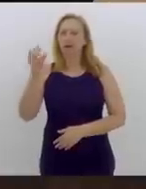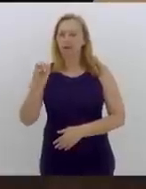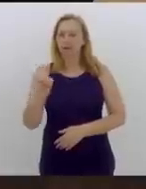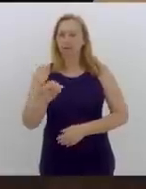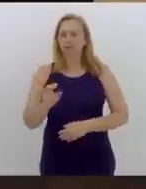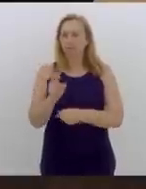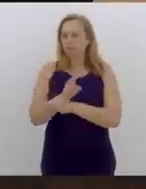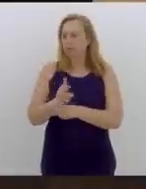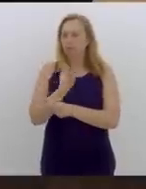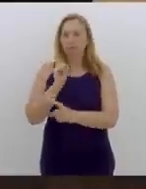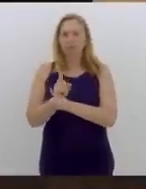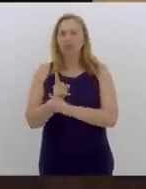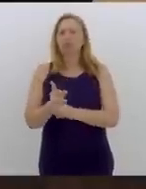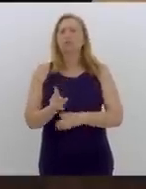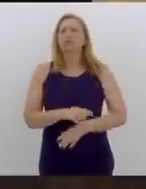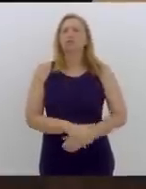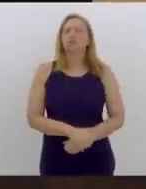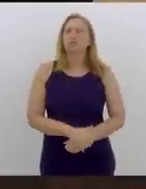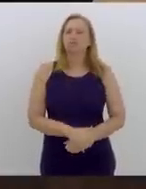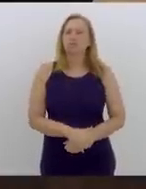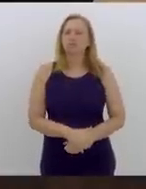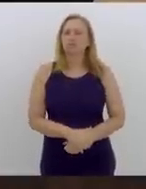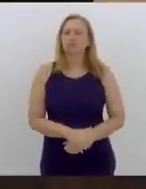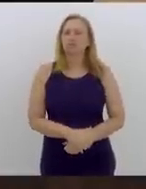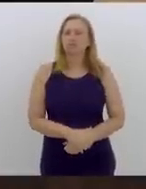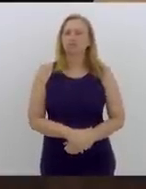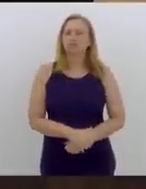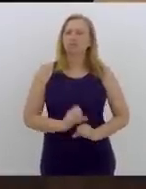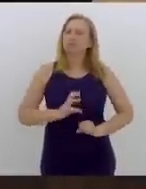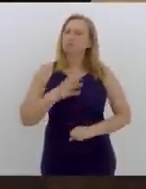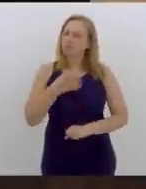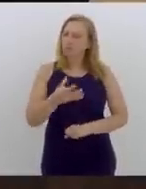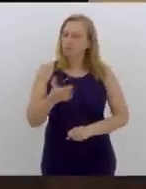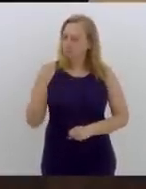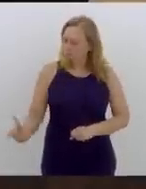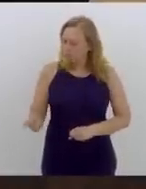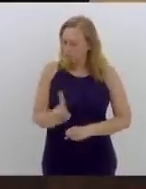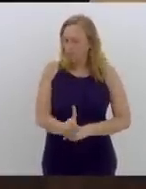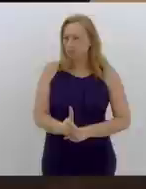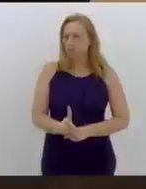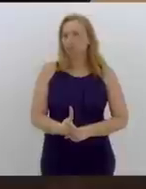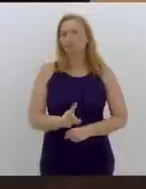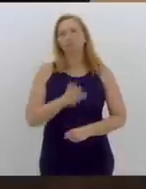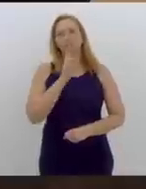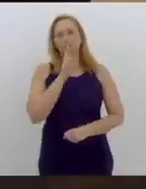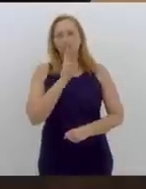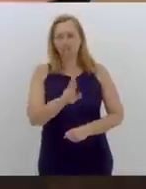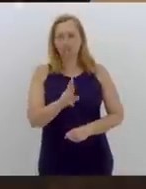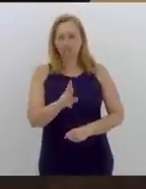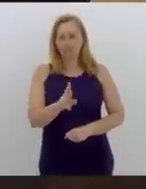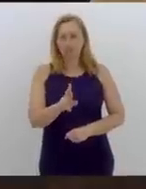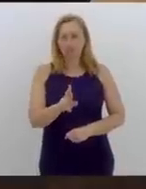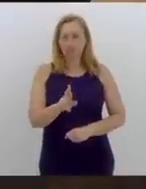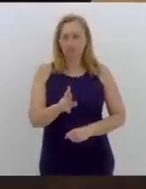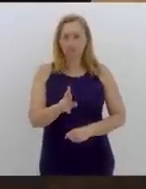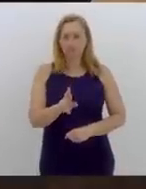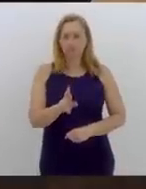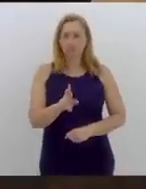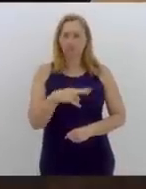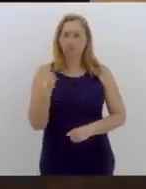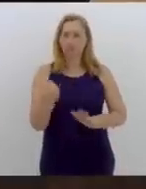Então essa essa ter coragem de vir aqui para estar a resposta em função do nosso